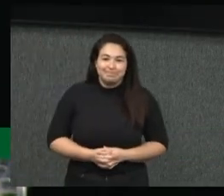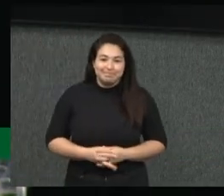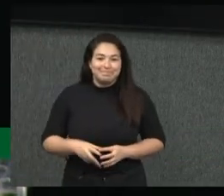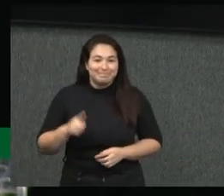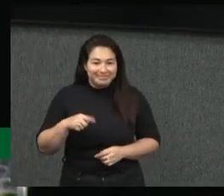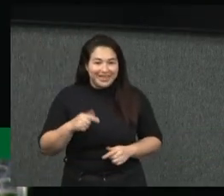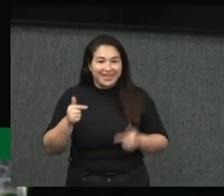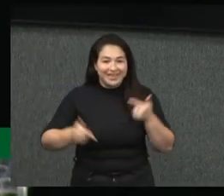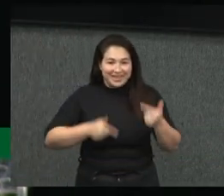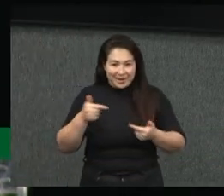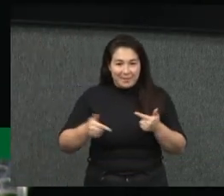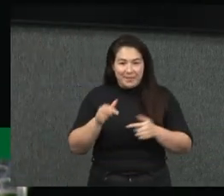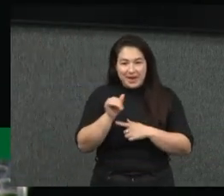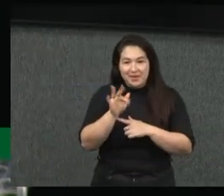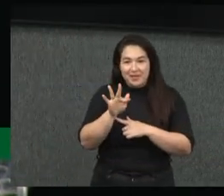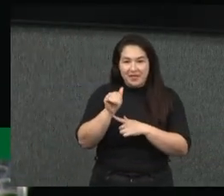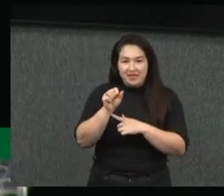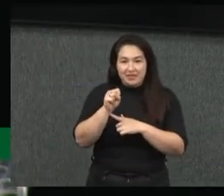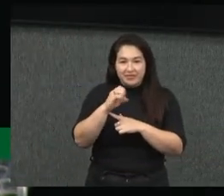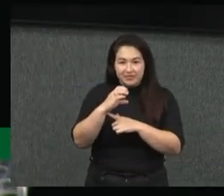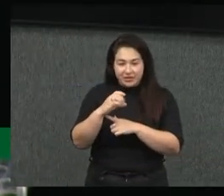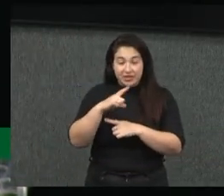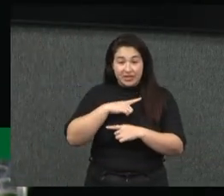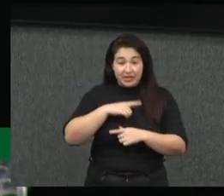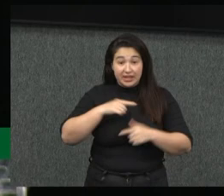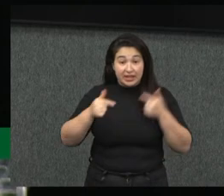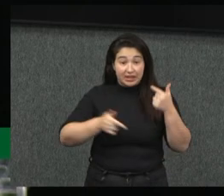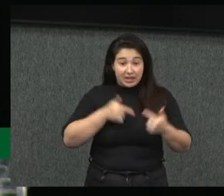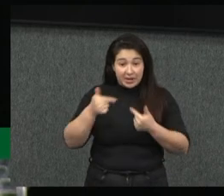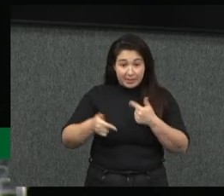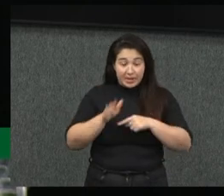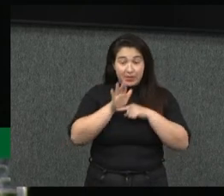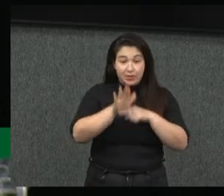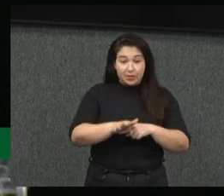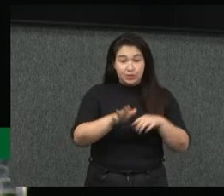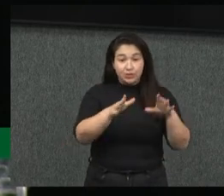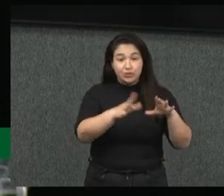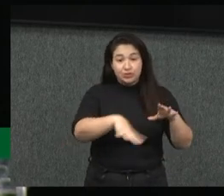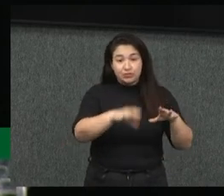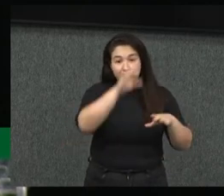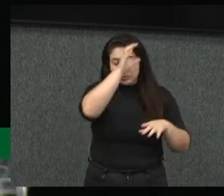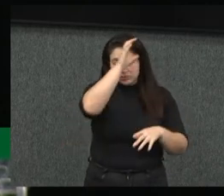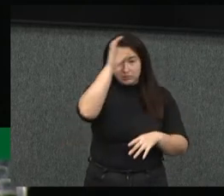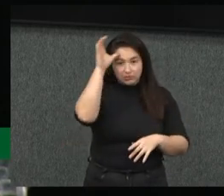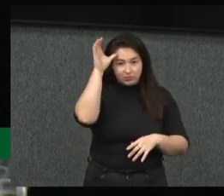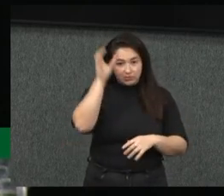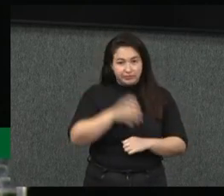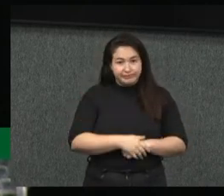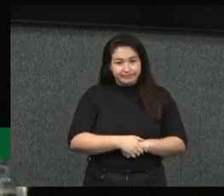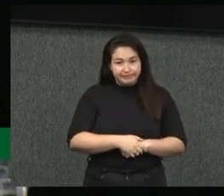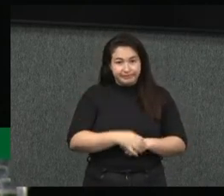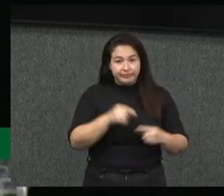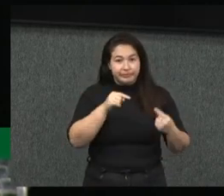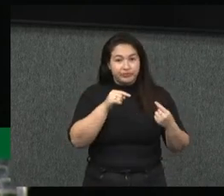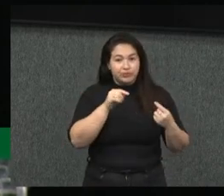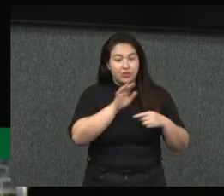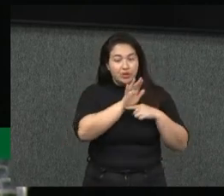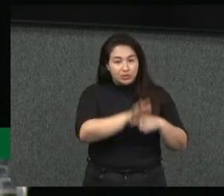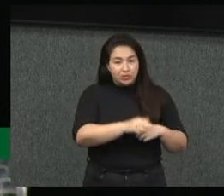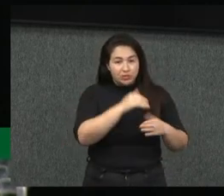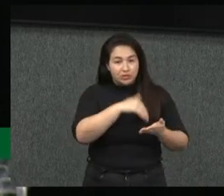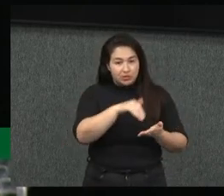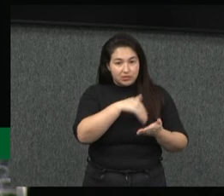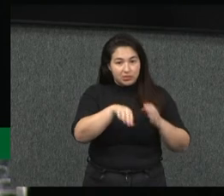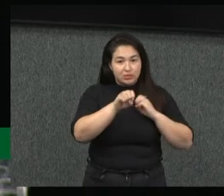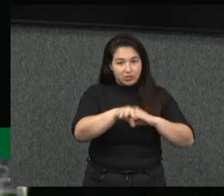FASC, que atua como uma prestadora de serviços para a Prefeitura de Criciúma, através da Secretaria de Educação e da Secretaria de